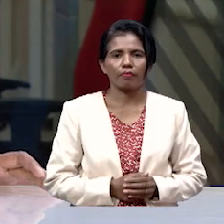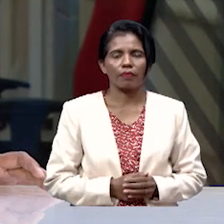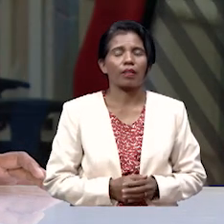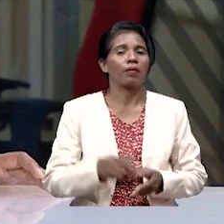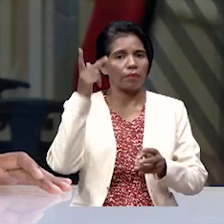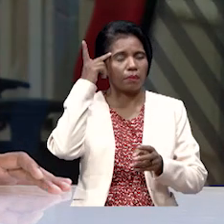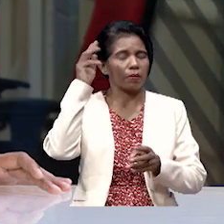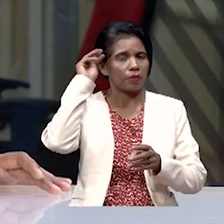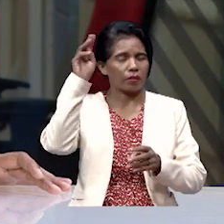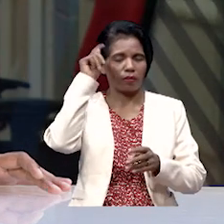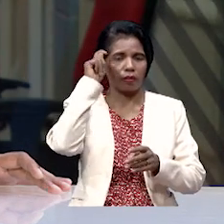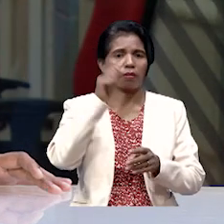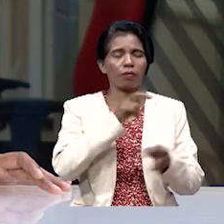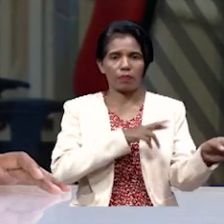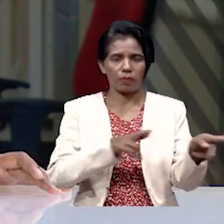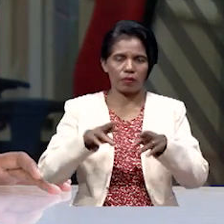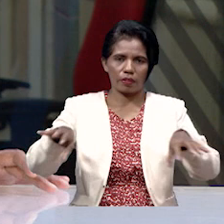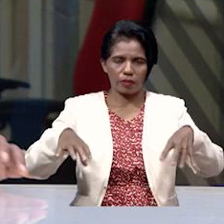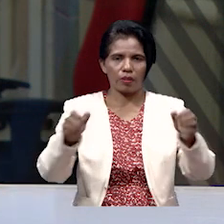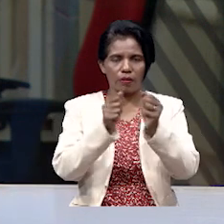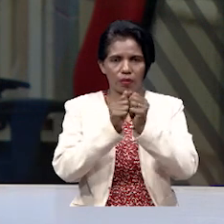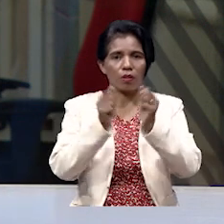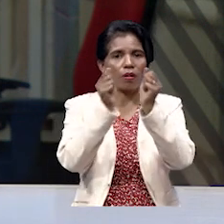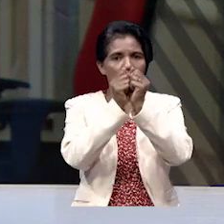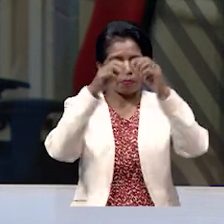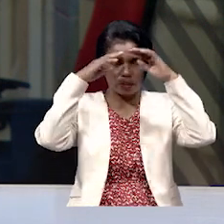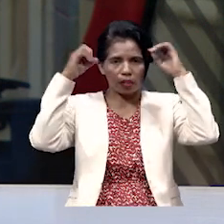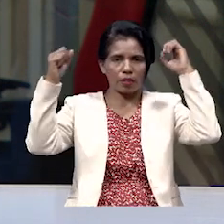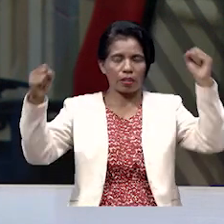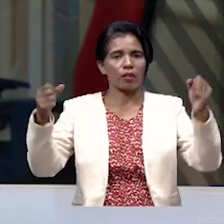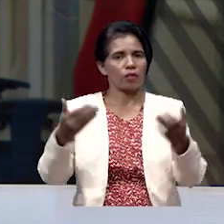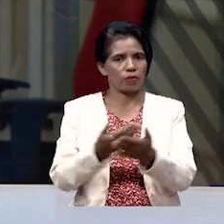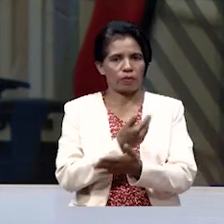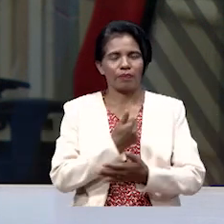Primeiro-ministro Tar Matanrua pronto serviço a mútuo com o presidente da República Fong.